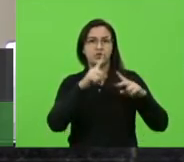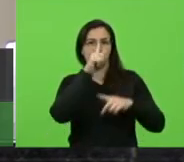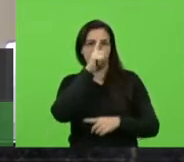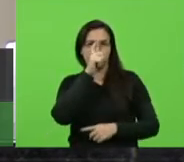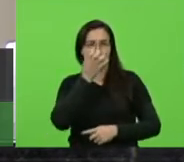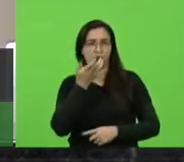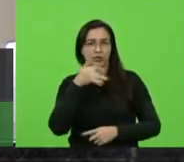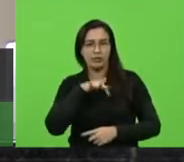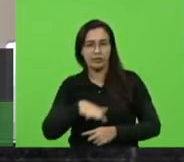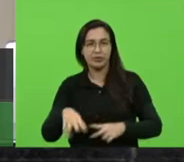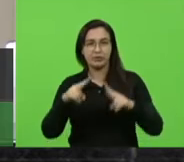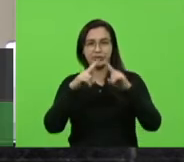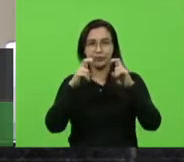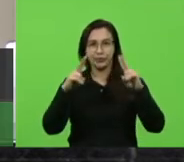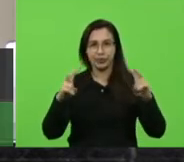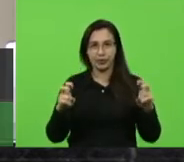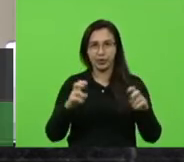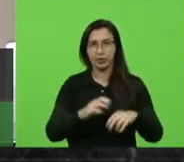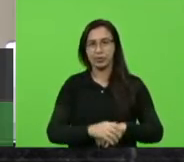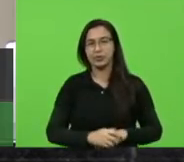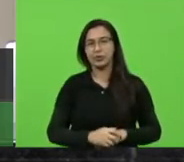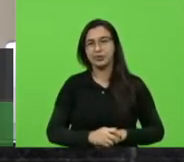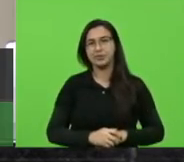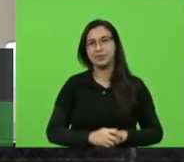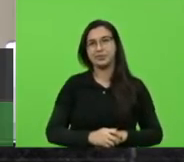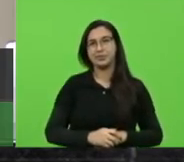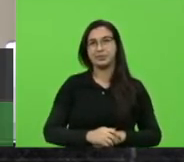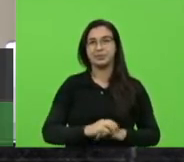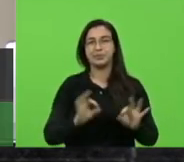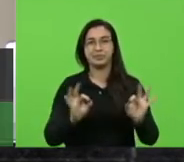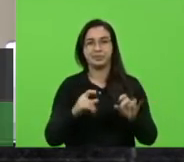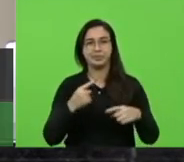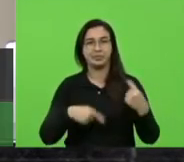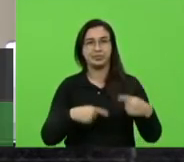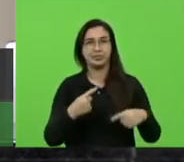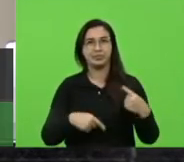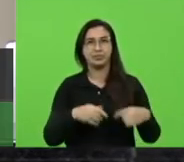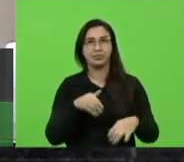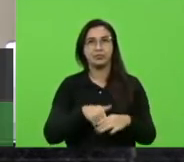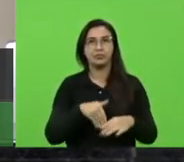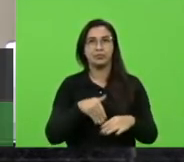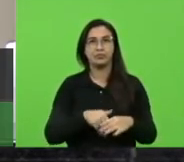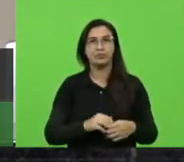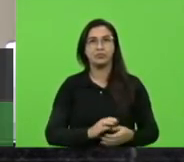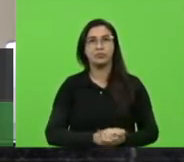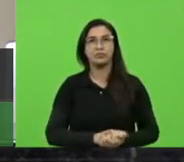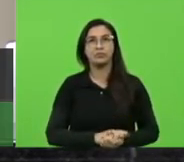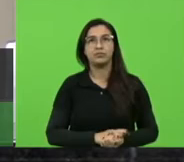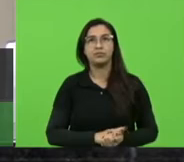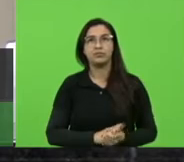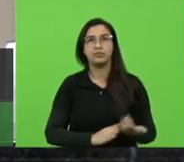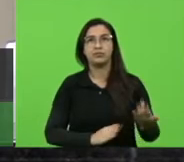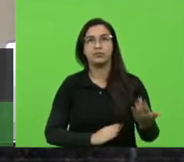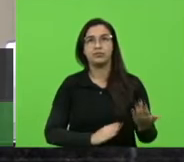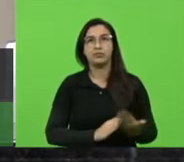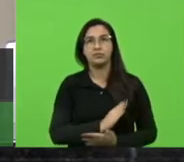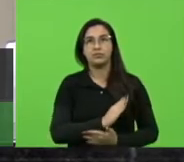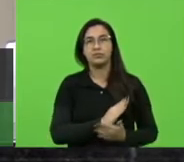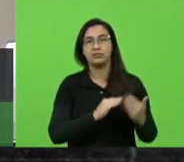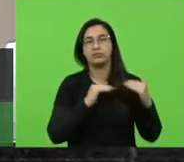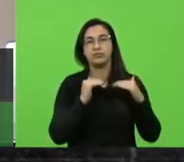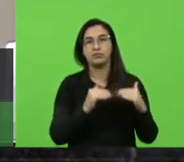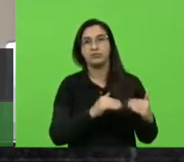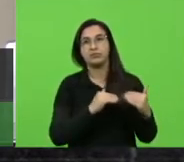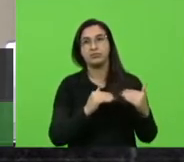município de Florianópolis. Em discussão. Não havendo quem queira discutir, em votação. Deputados que aprovam, permaneçam como se encontram. Aprovado